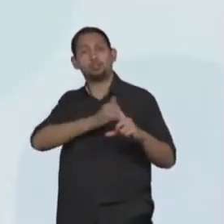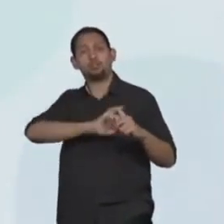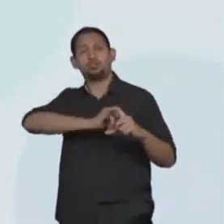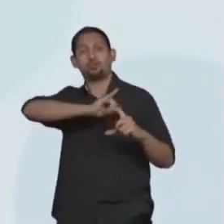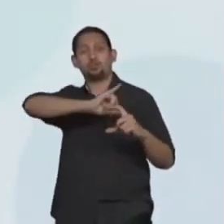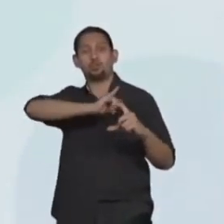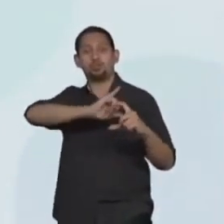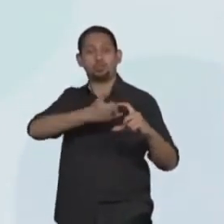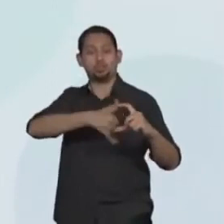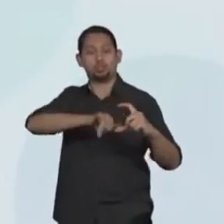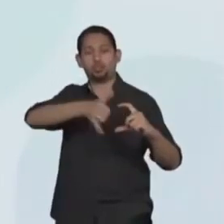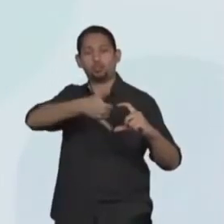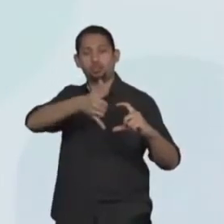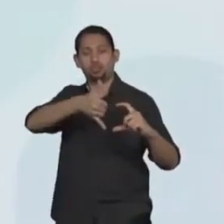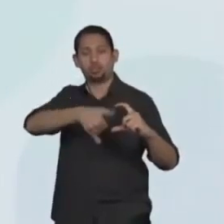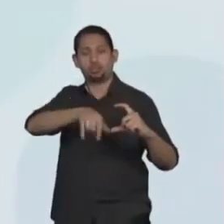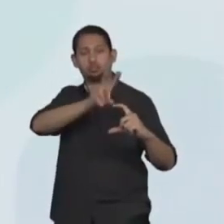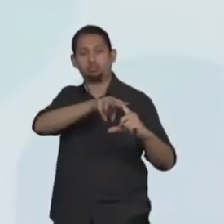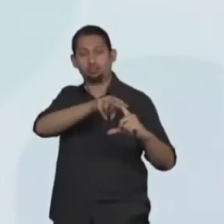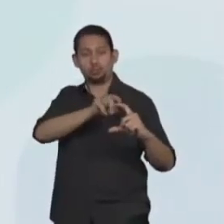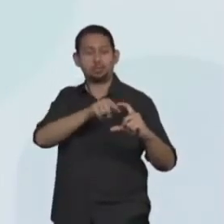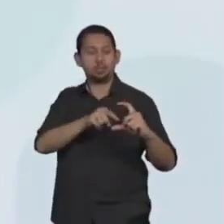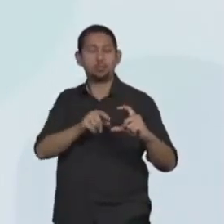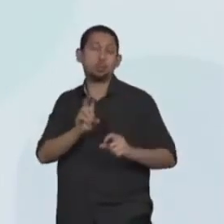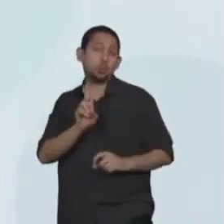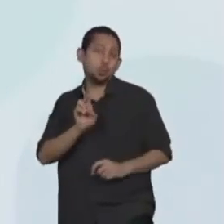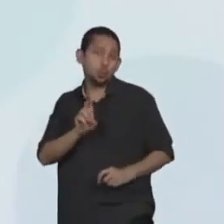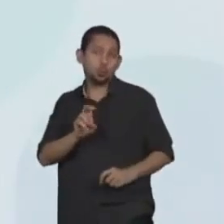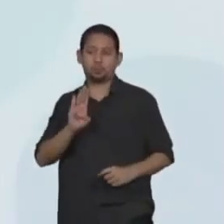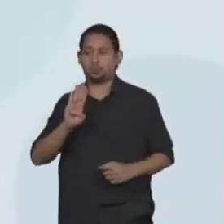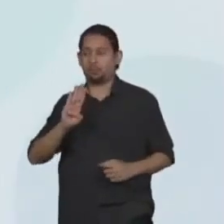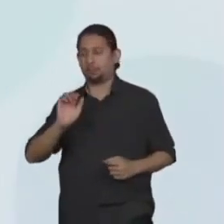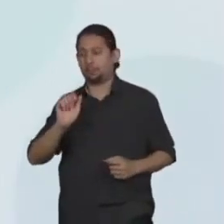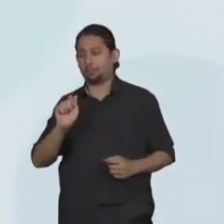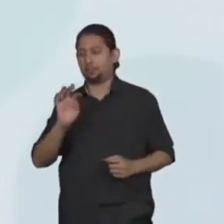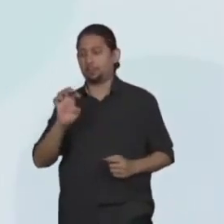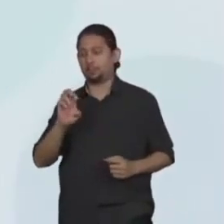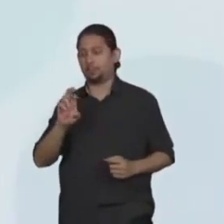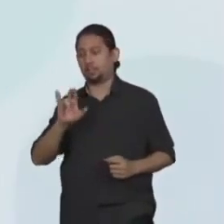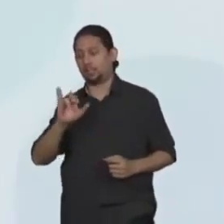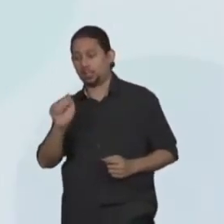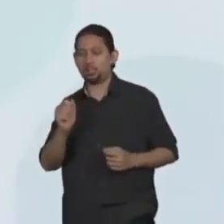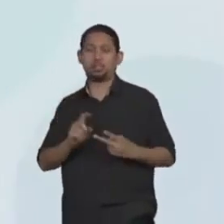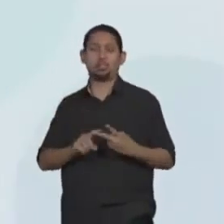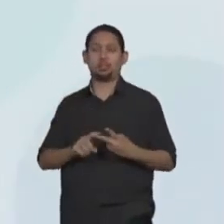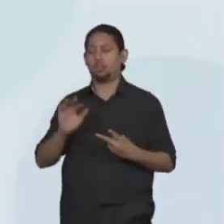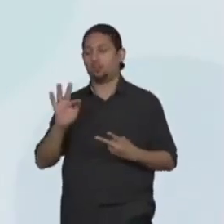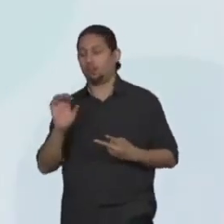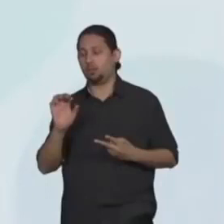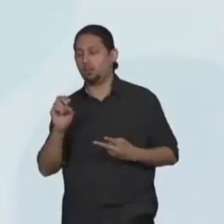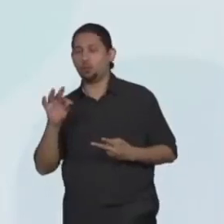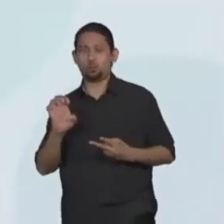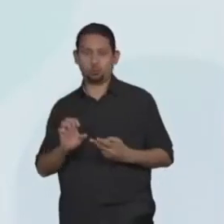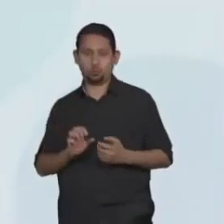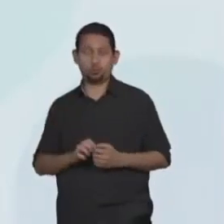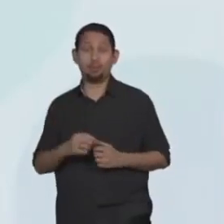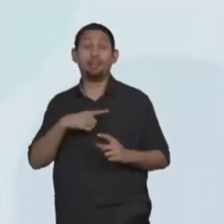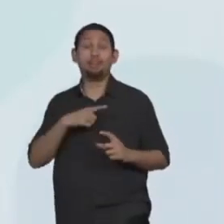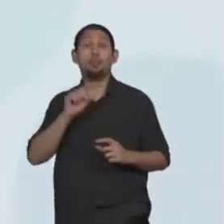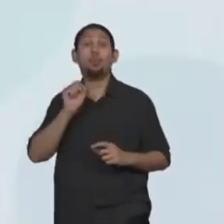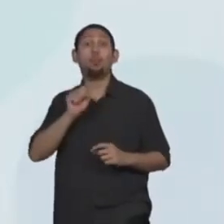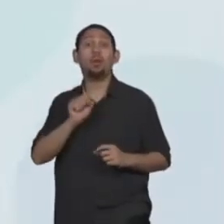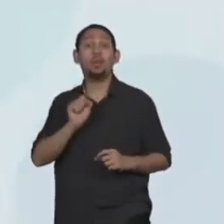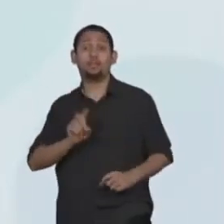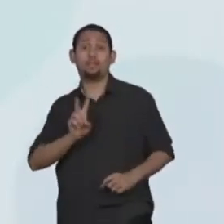as fontes de energia, elas nos oferecem uma medida chamada de voltagem. Então, existem diversos tipos